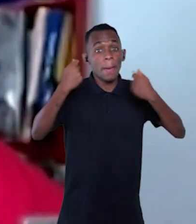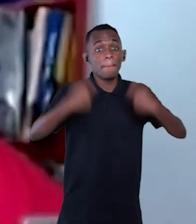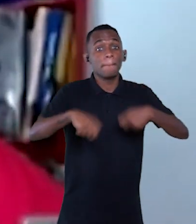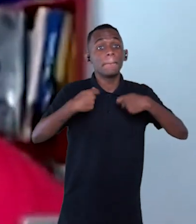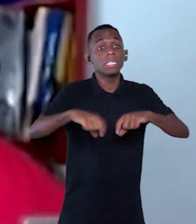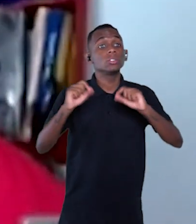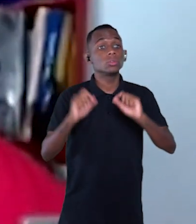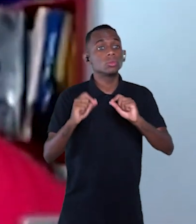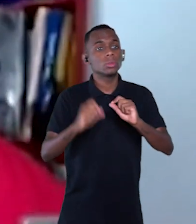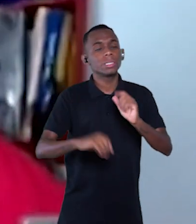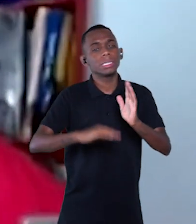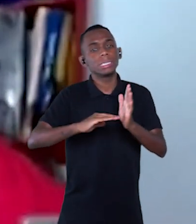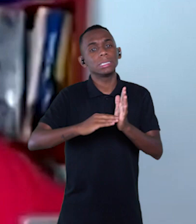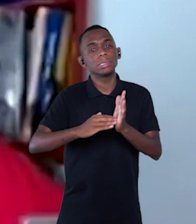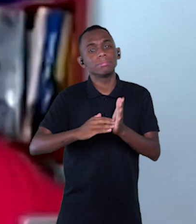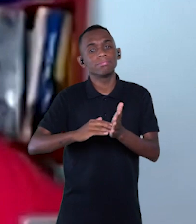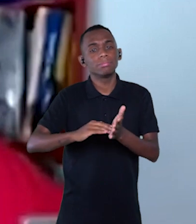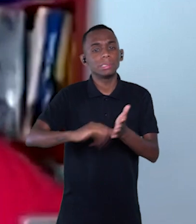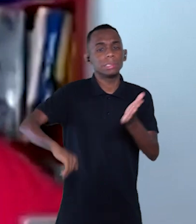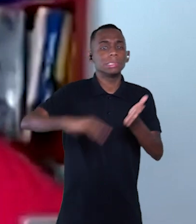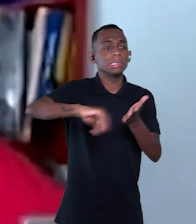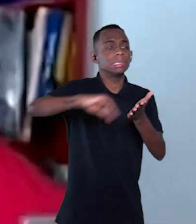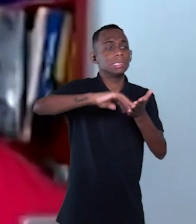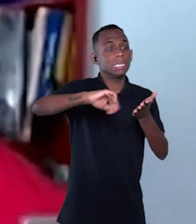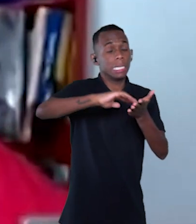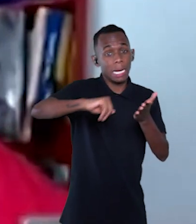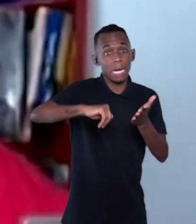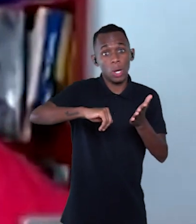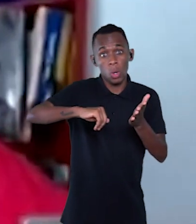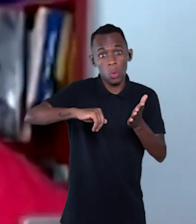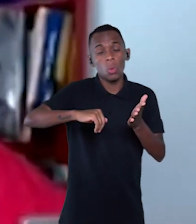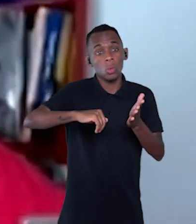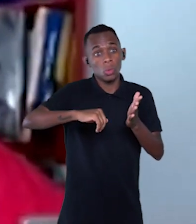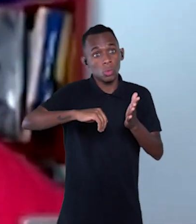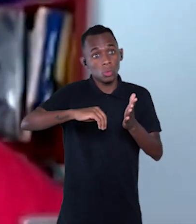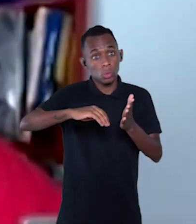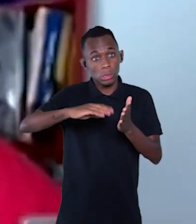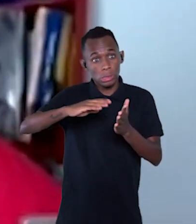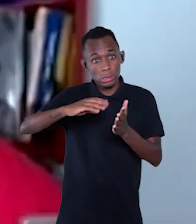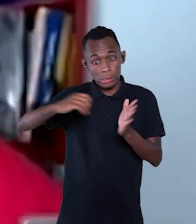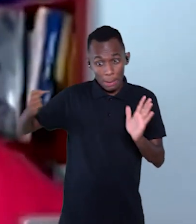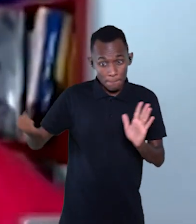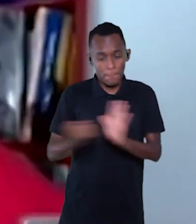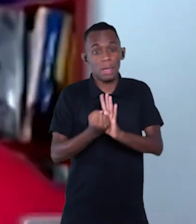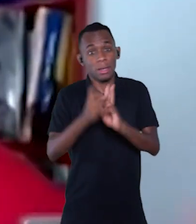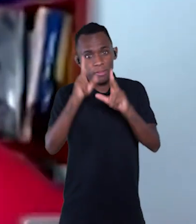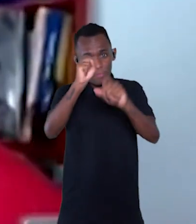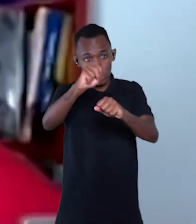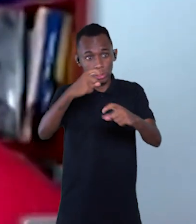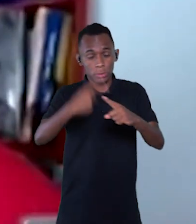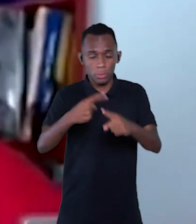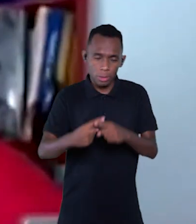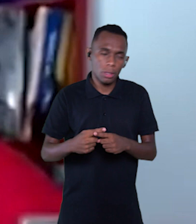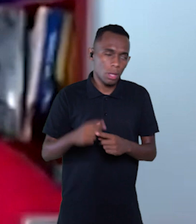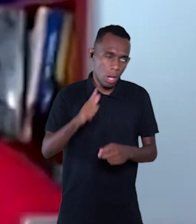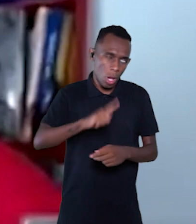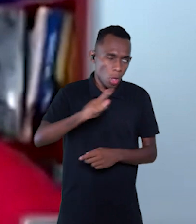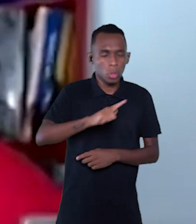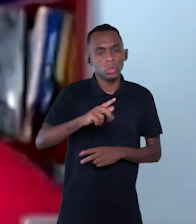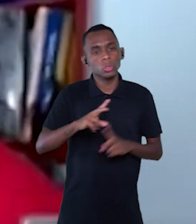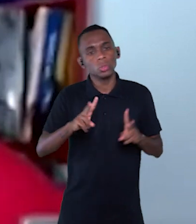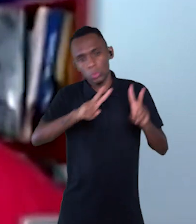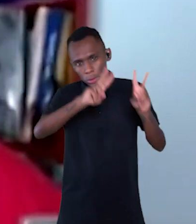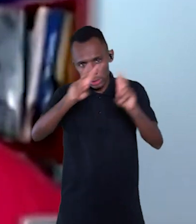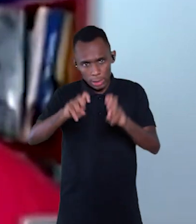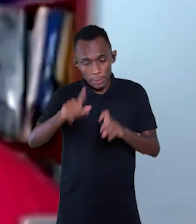precisou tirar dali os mais emblemáticos, porque realmente essa temática, ela recorre, né?